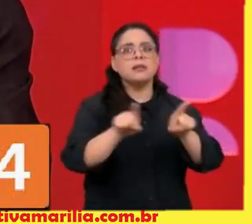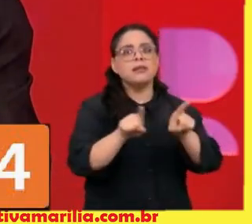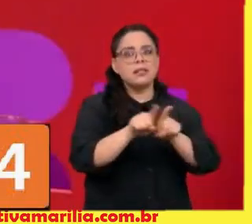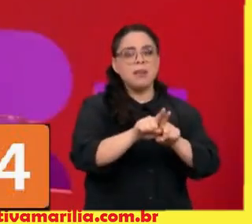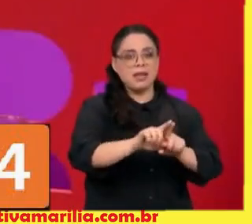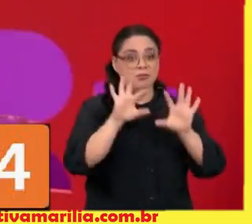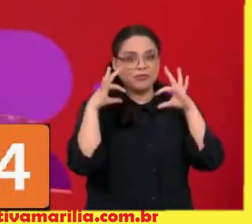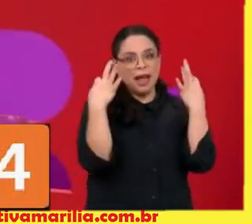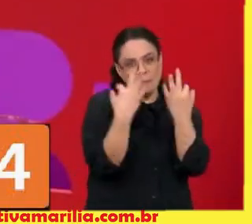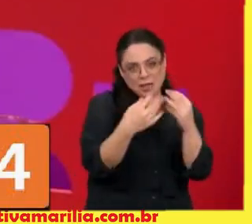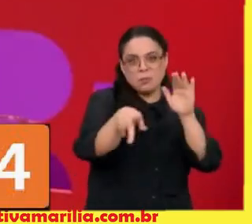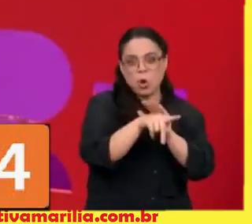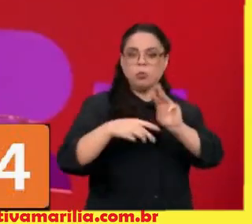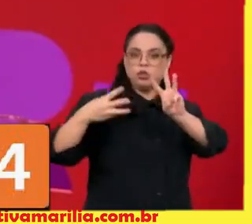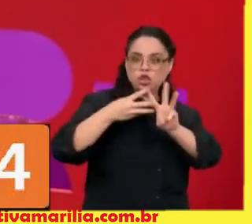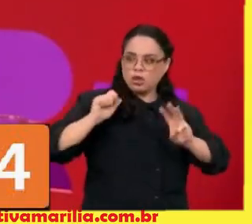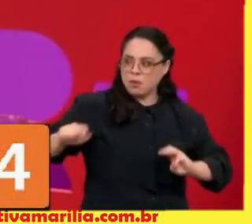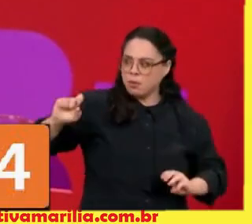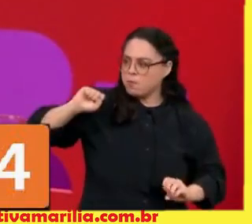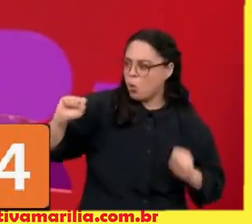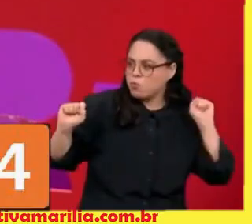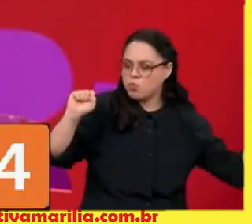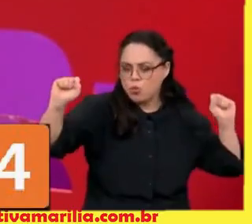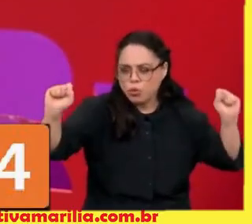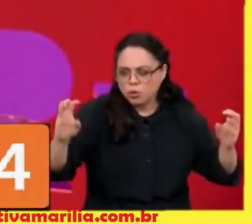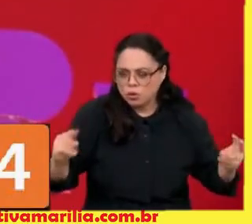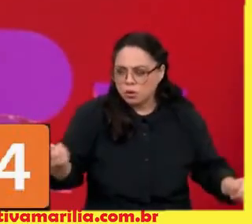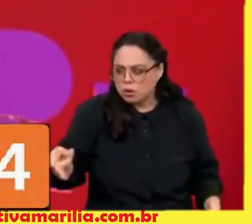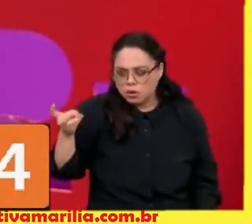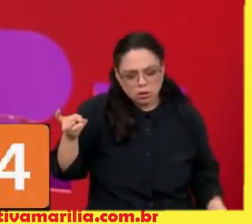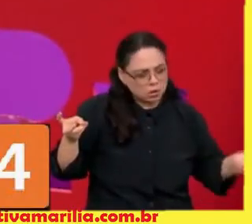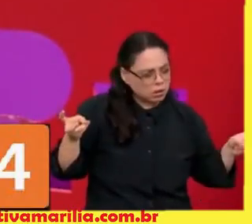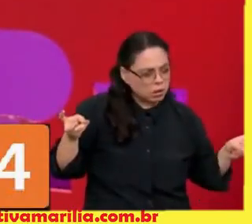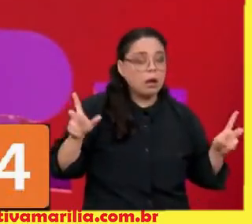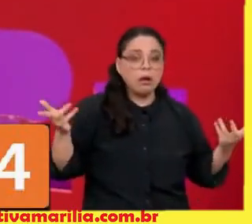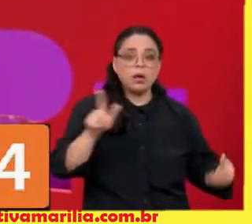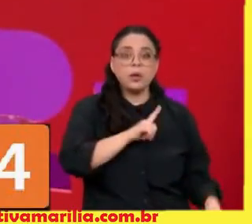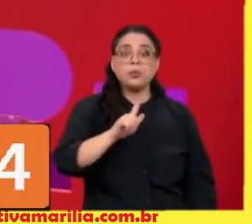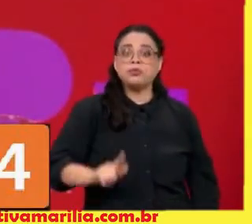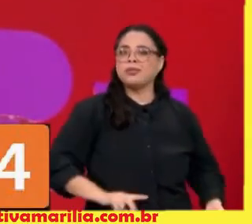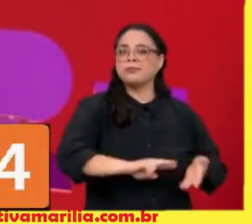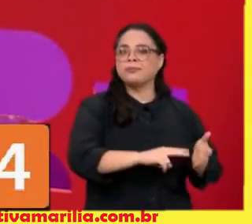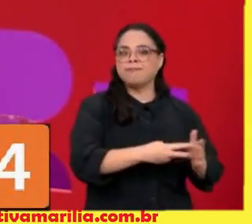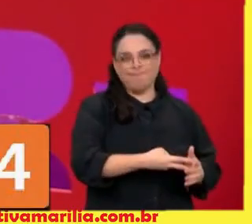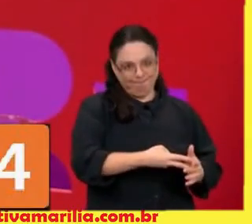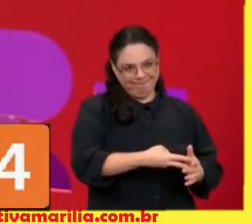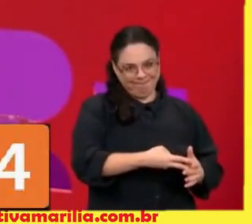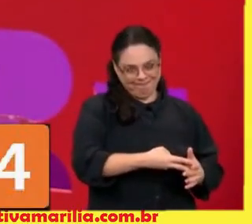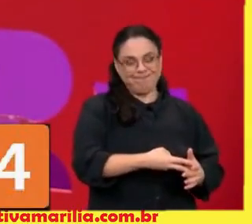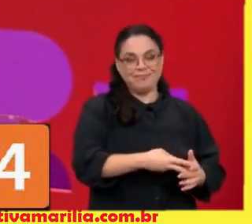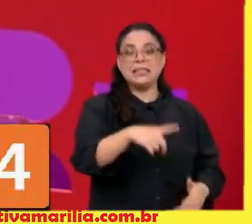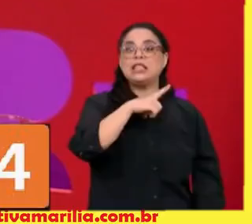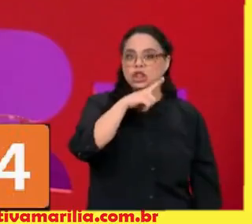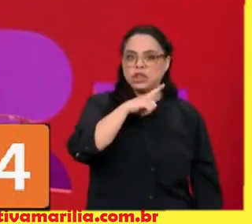relatório, são duas coisas importantes que tem aí, indígenas e camponeses. Os camponeses tinham a ver com as guerras camponesas, as